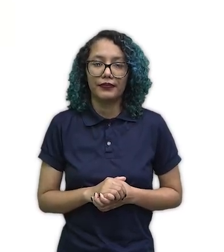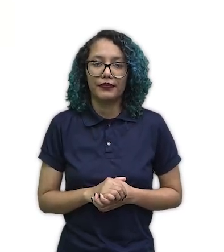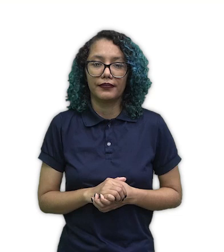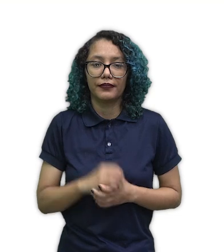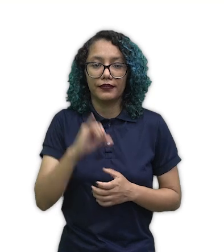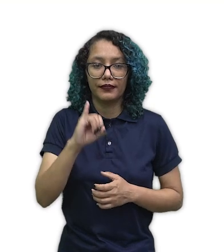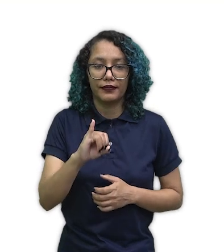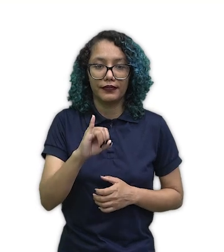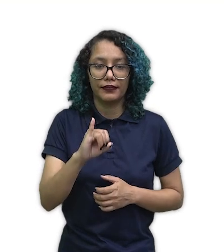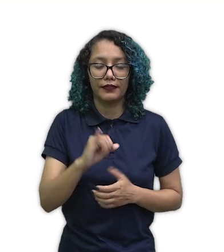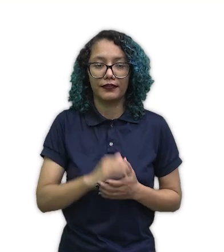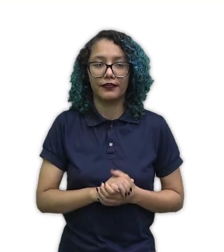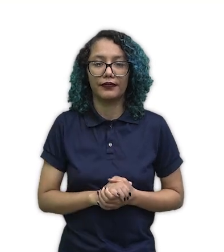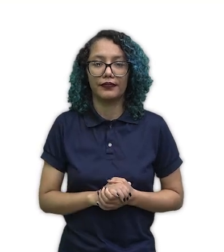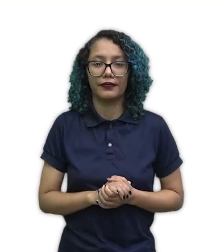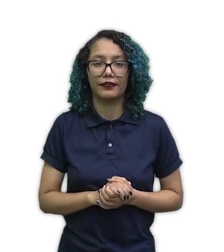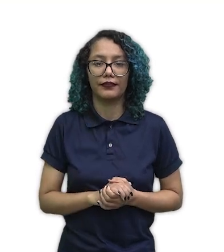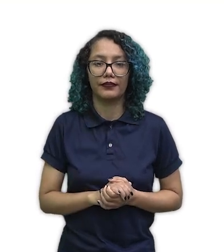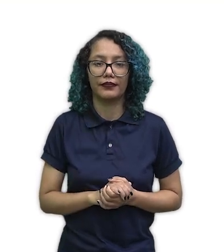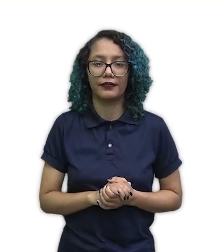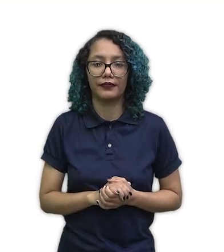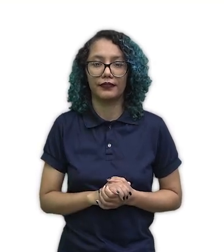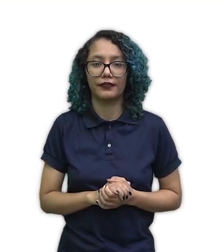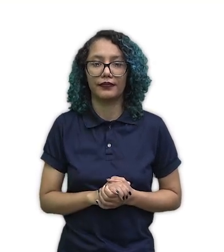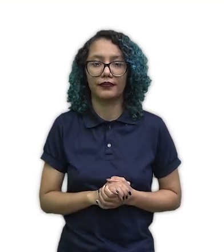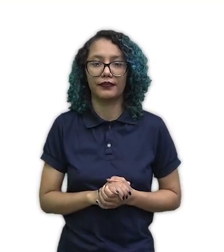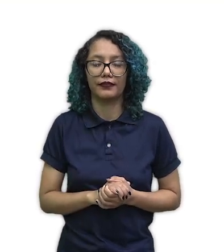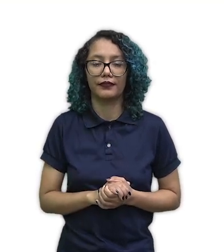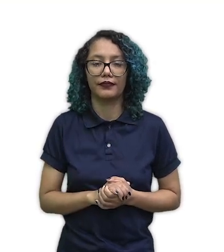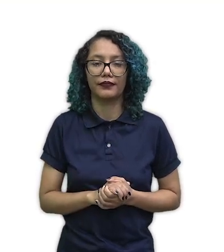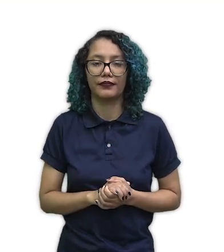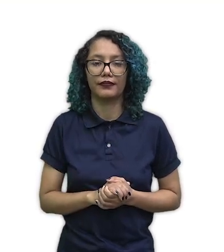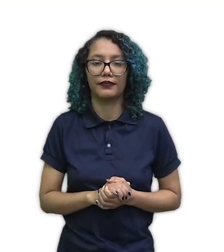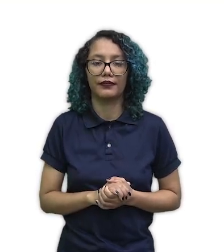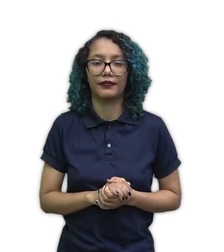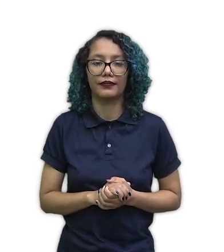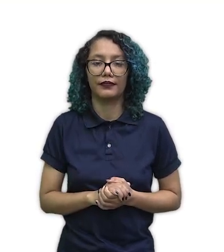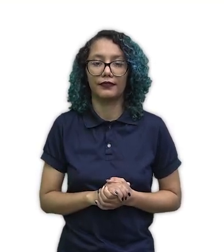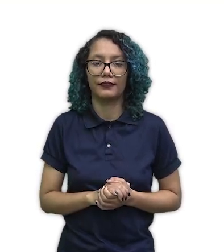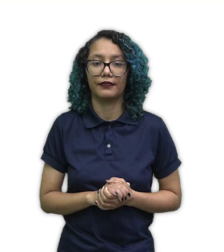que pela letra T, é igual a 10%.